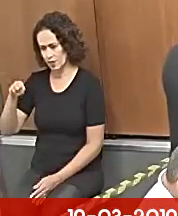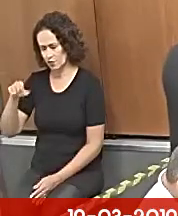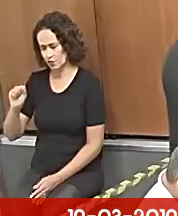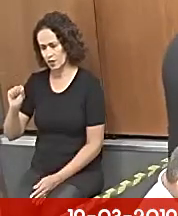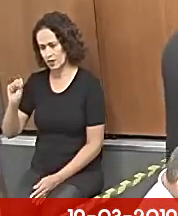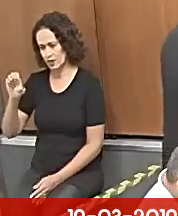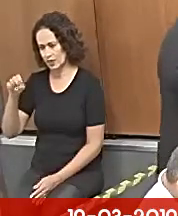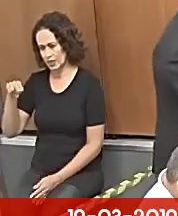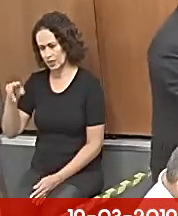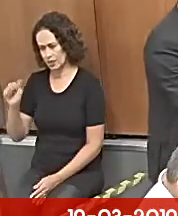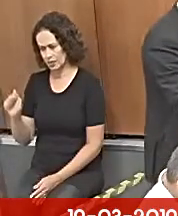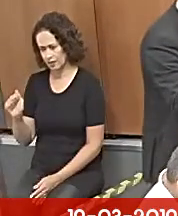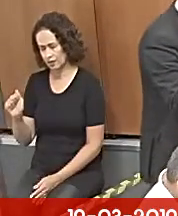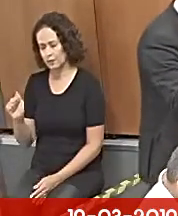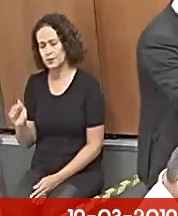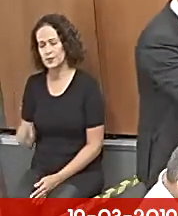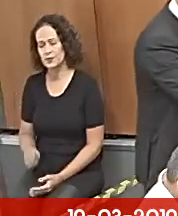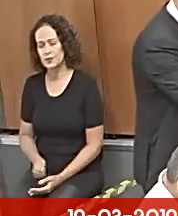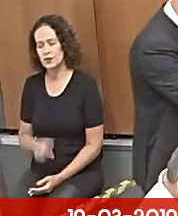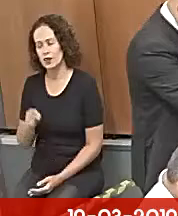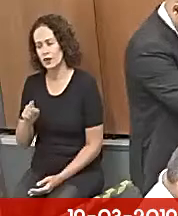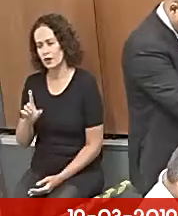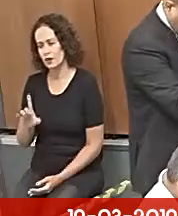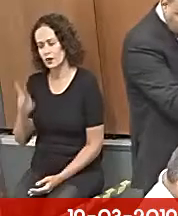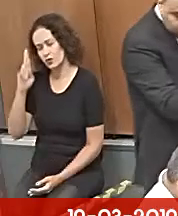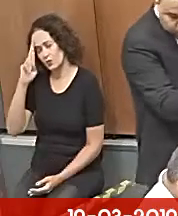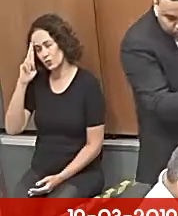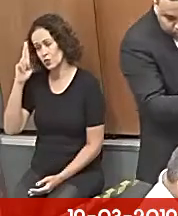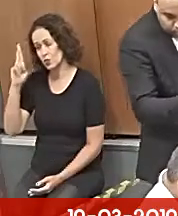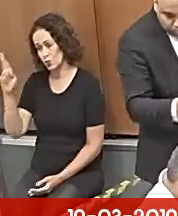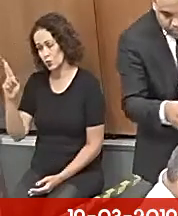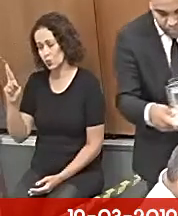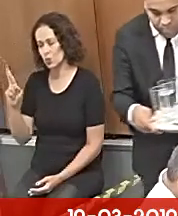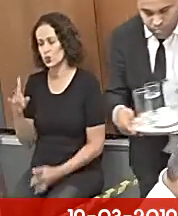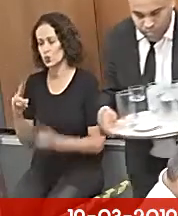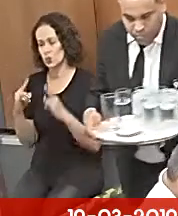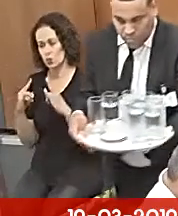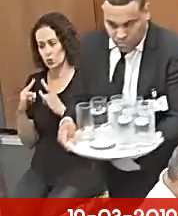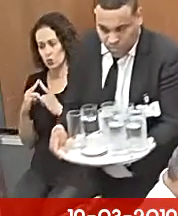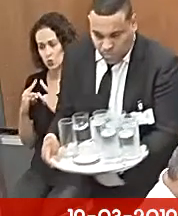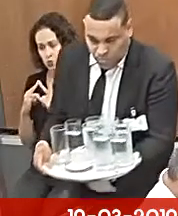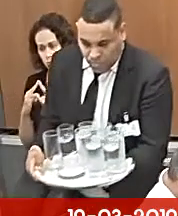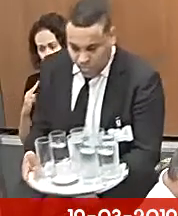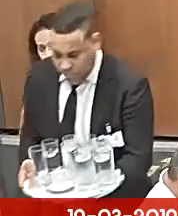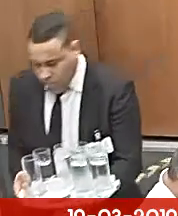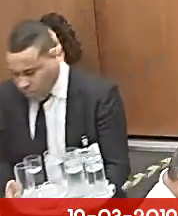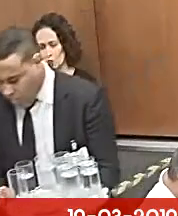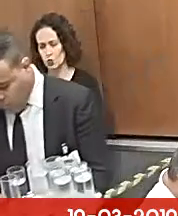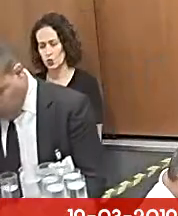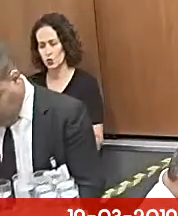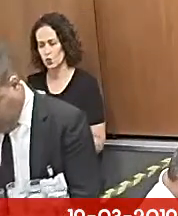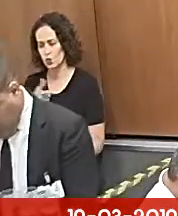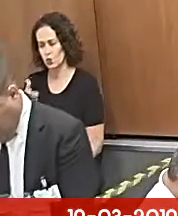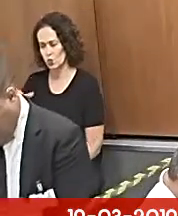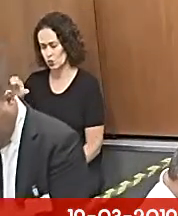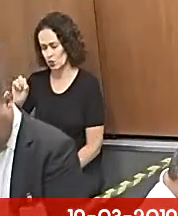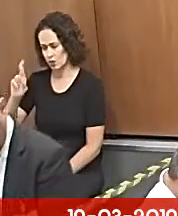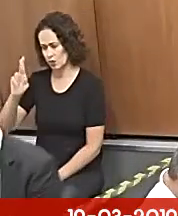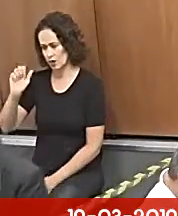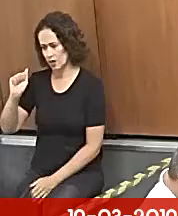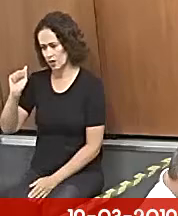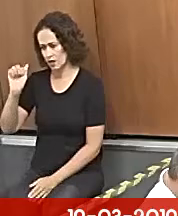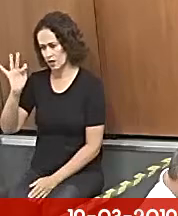sena reis do amaral diretora do nosso crédito são rafael em uma boa tarde a